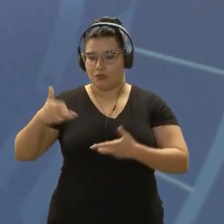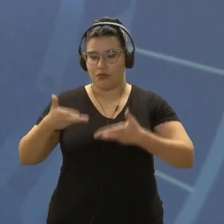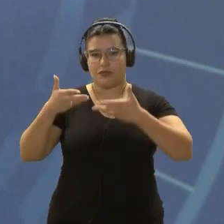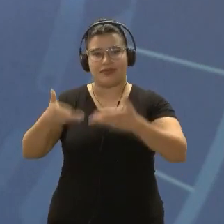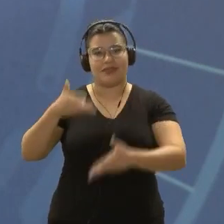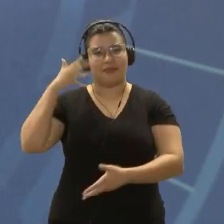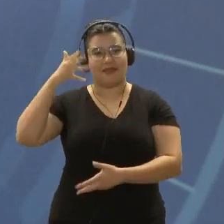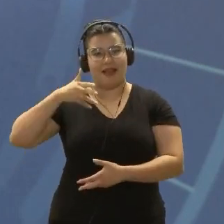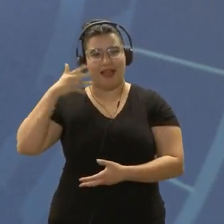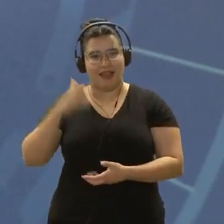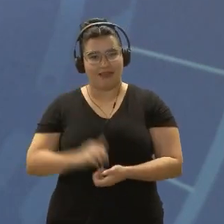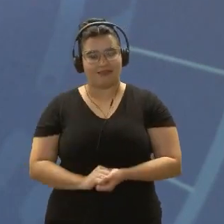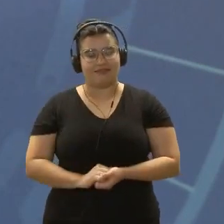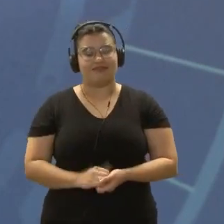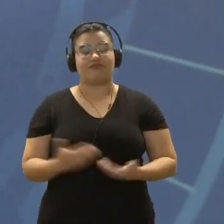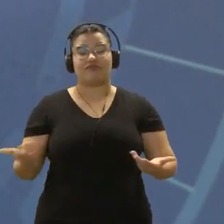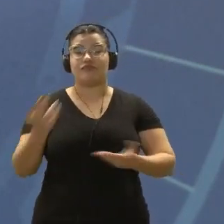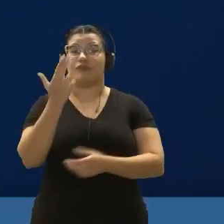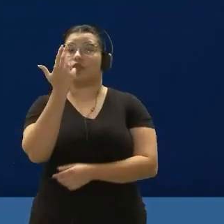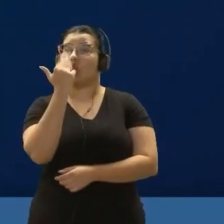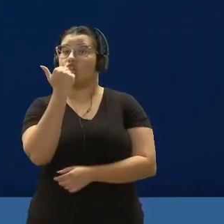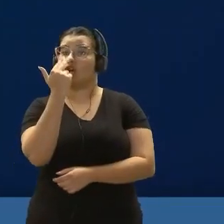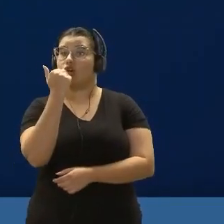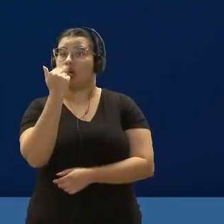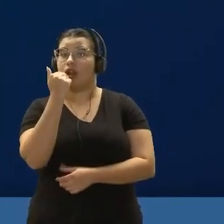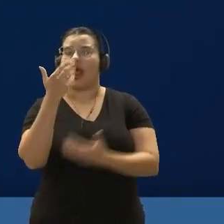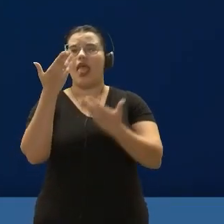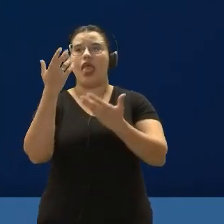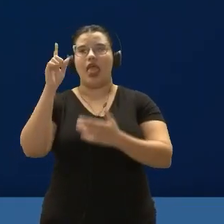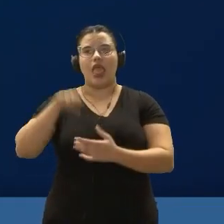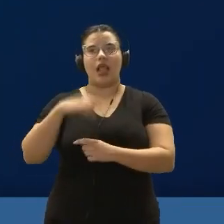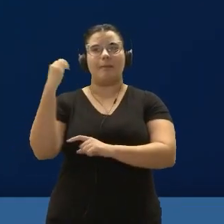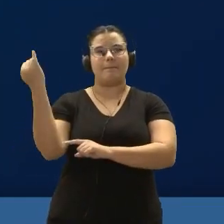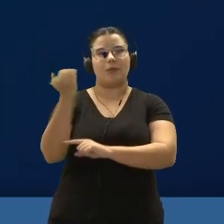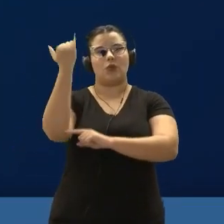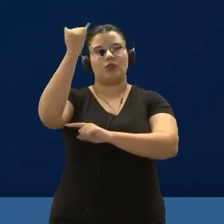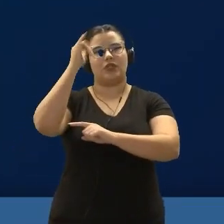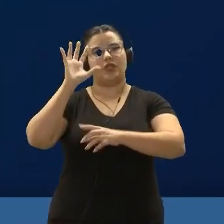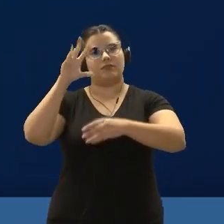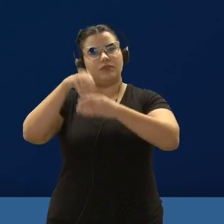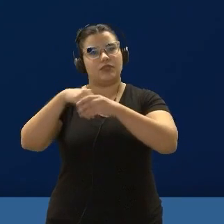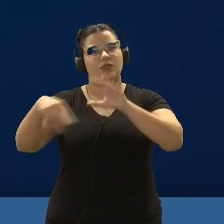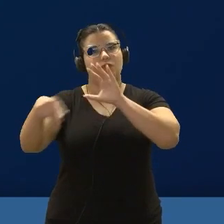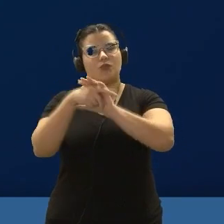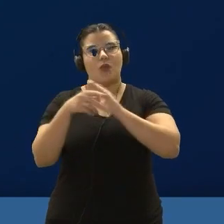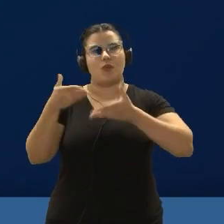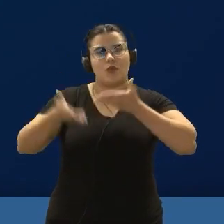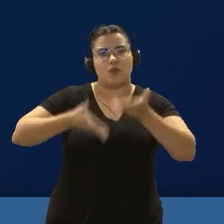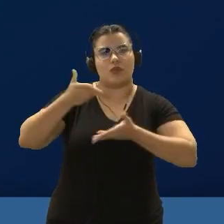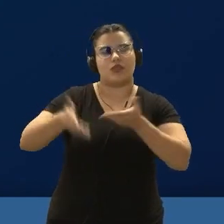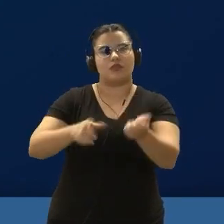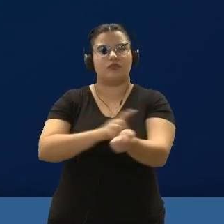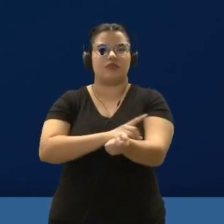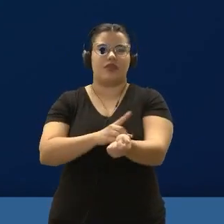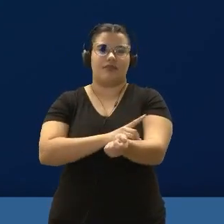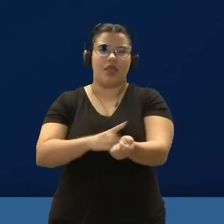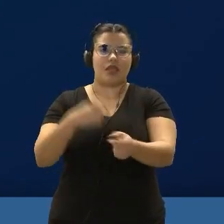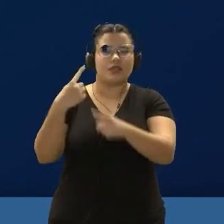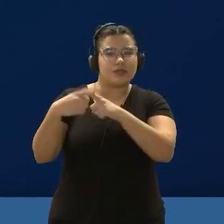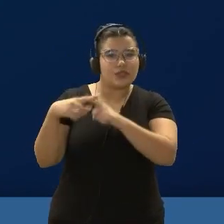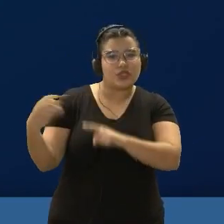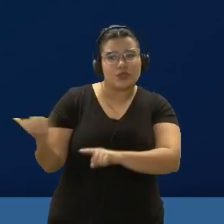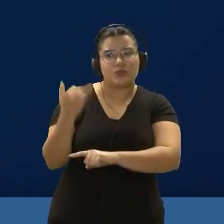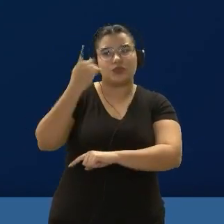nutrição, ela é um dos passos do tratamento do diabetes. É importante a gente entender que o paciente com